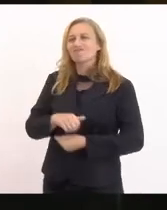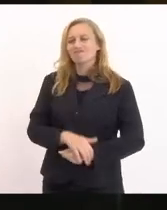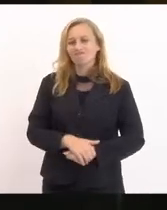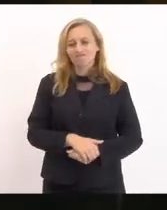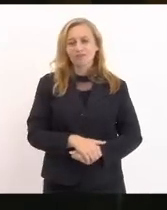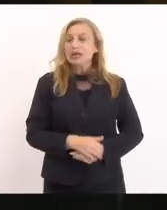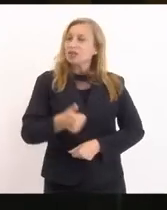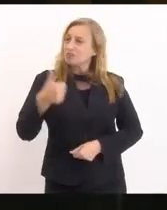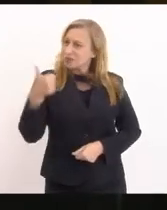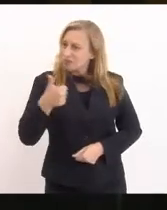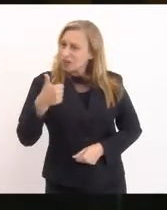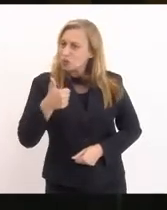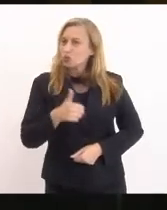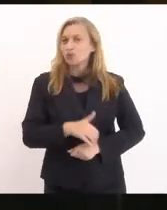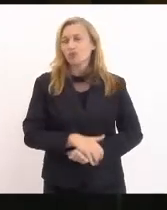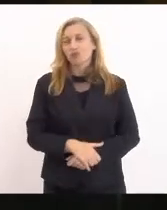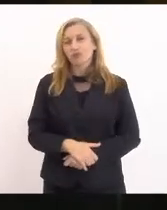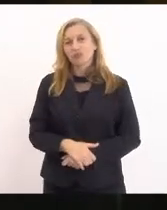Primeiro,